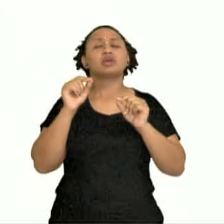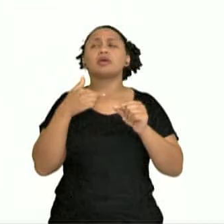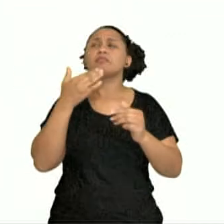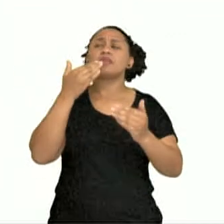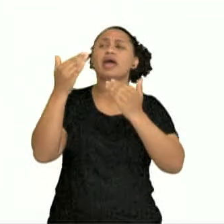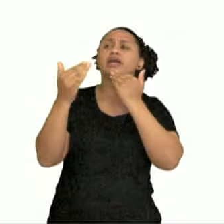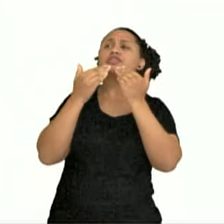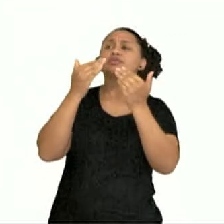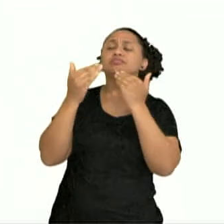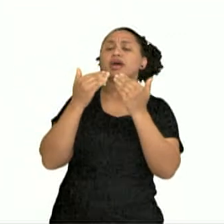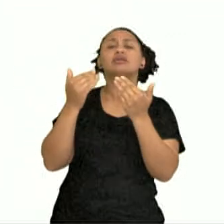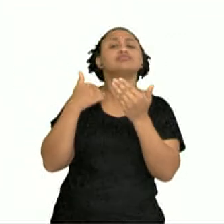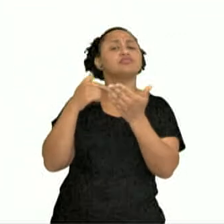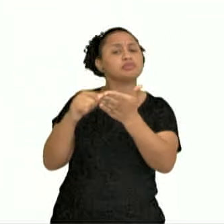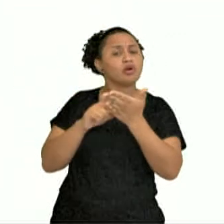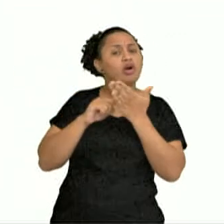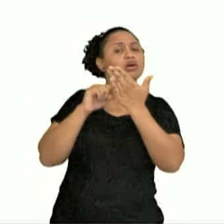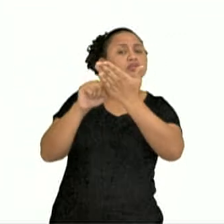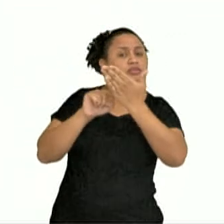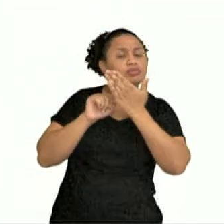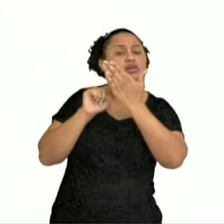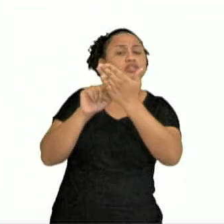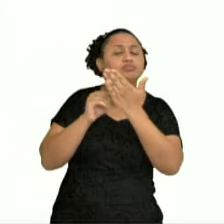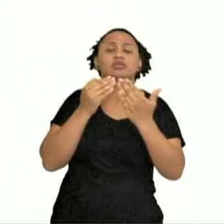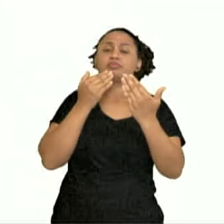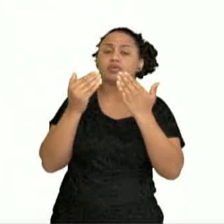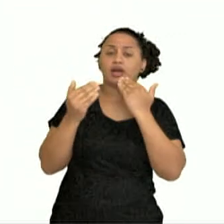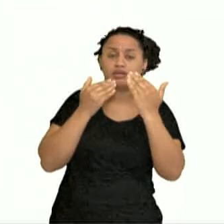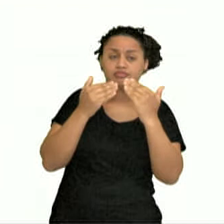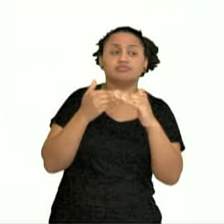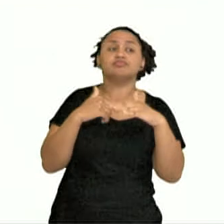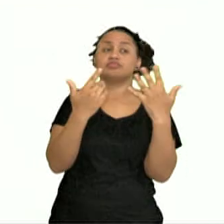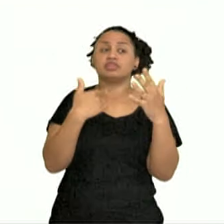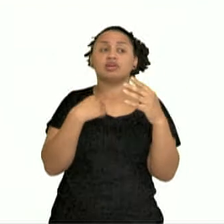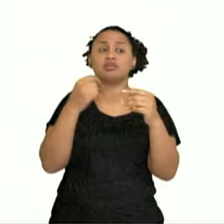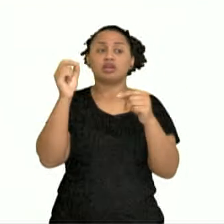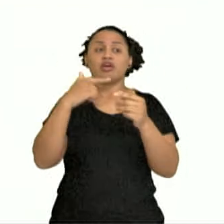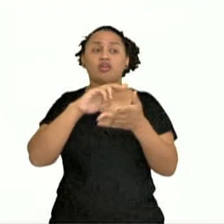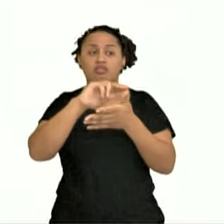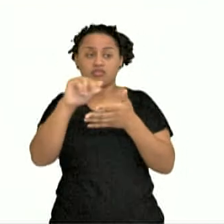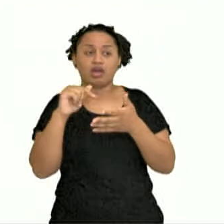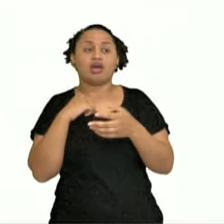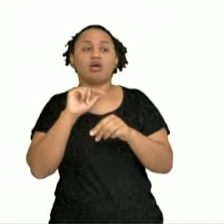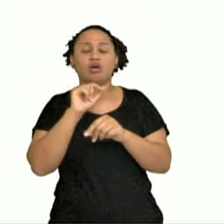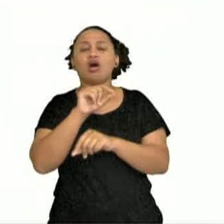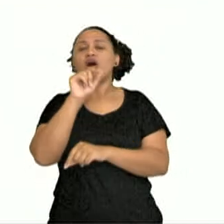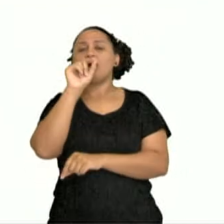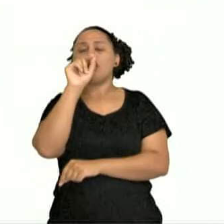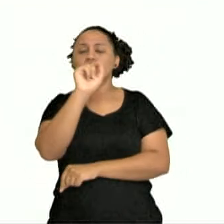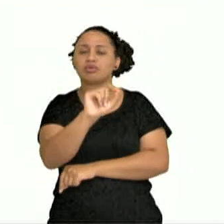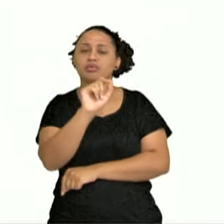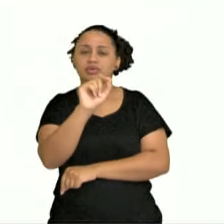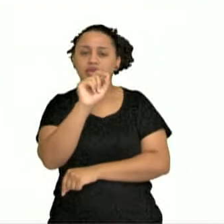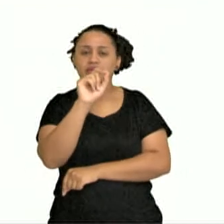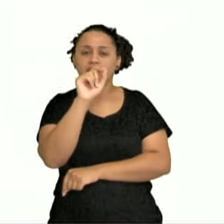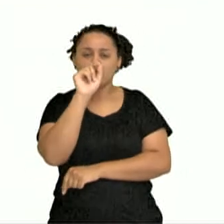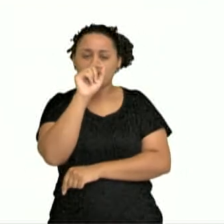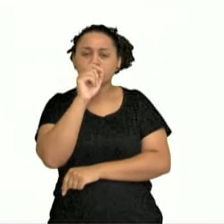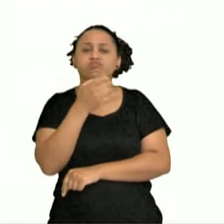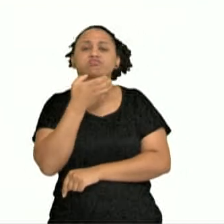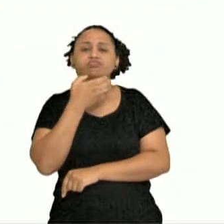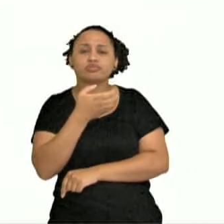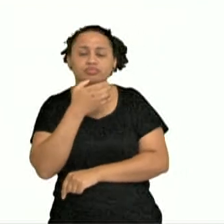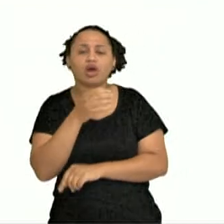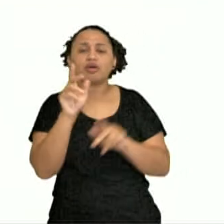pedindo sinal. Fala, senhor, me dá um sinal, me dá um sinal. Aí ele manda vários, né? A pombinha da paz, no.